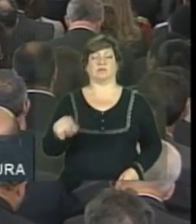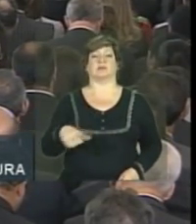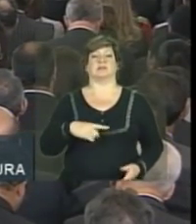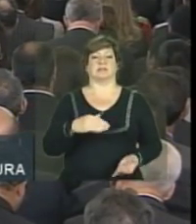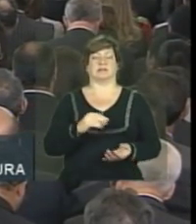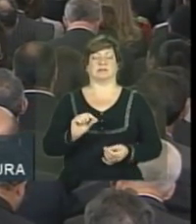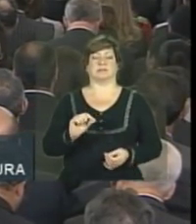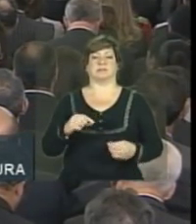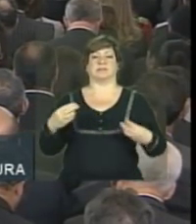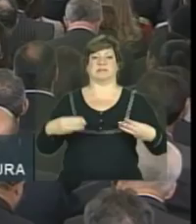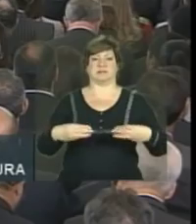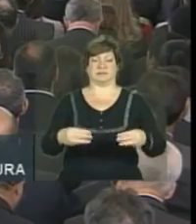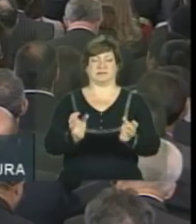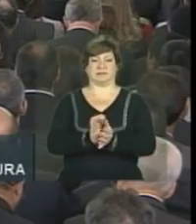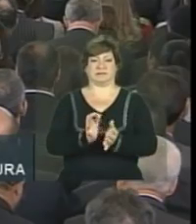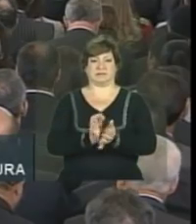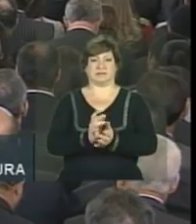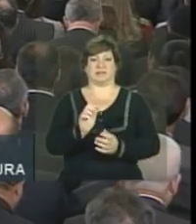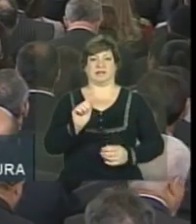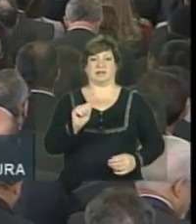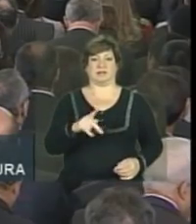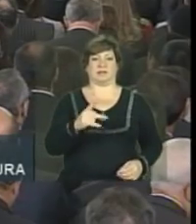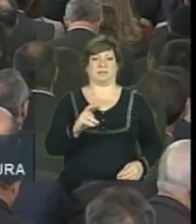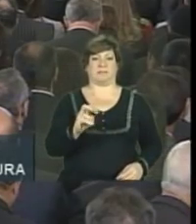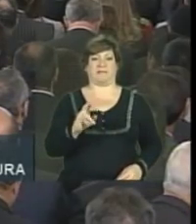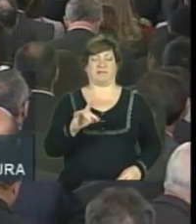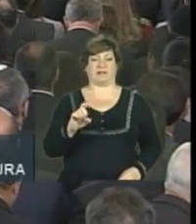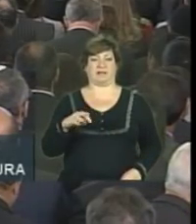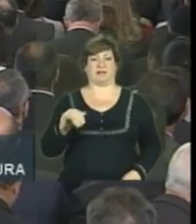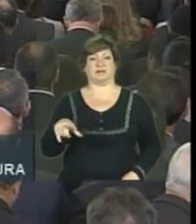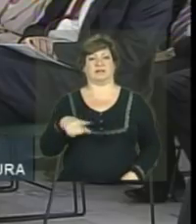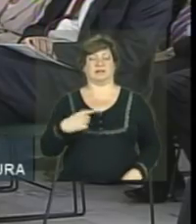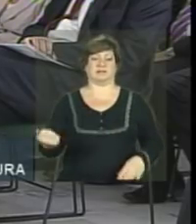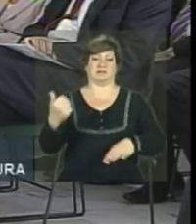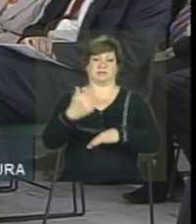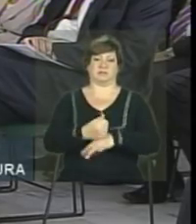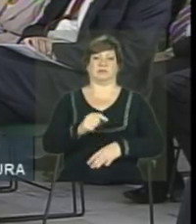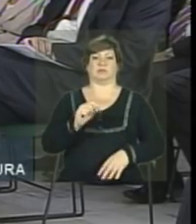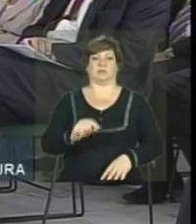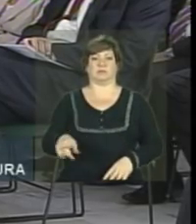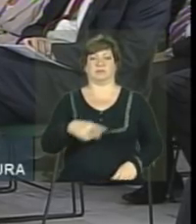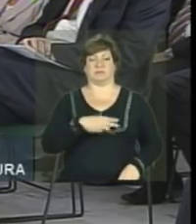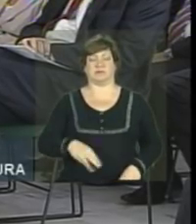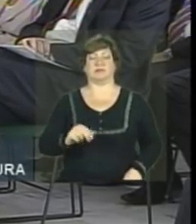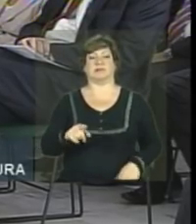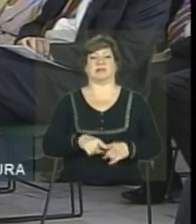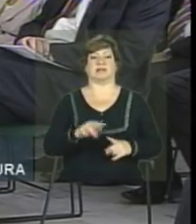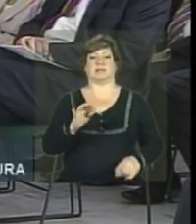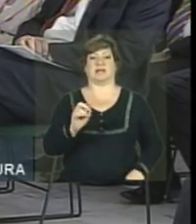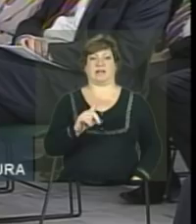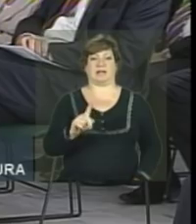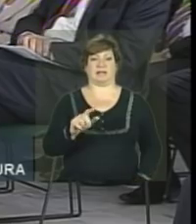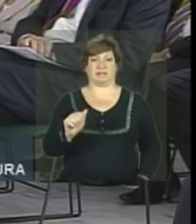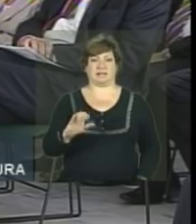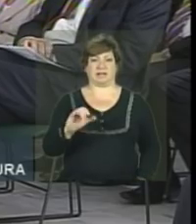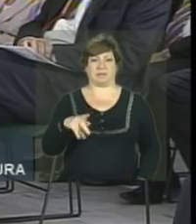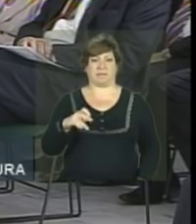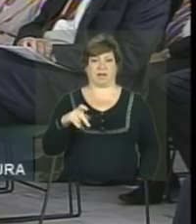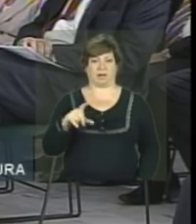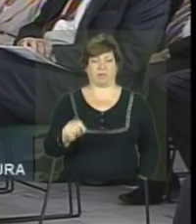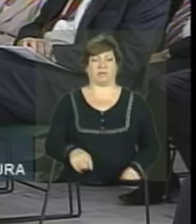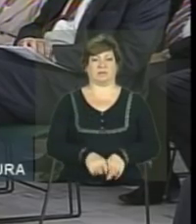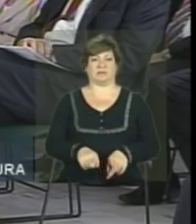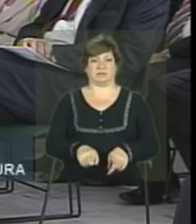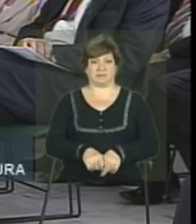Previdência Social, neste ato representando o senhor ministro Garibaldi Alves, Tereza Campelo, do Desenvolvimento Social